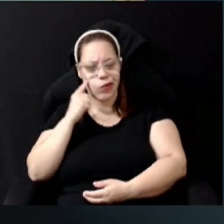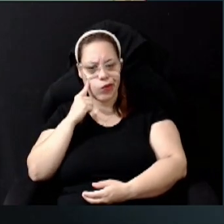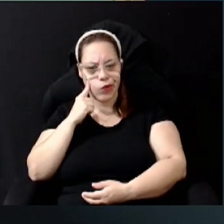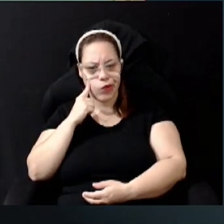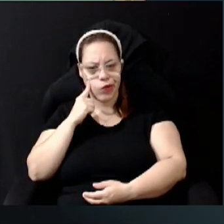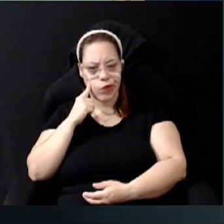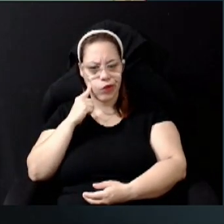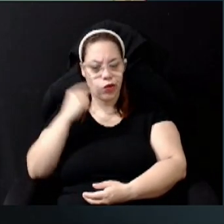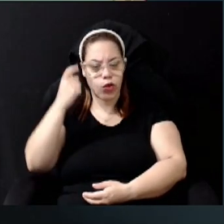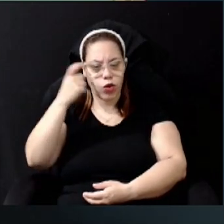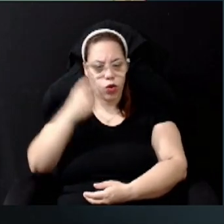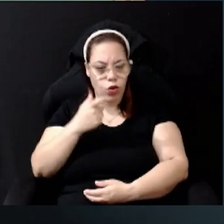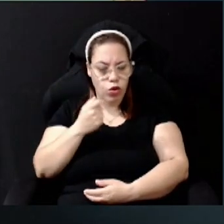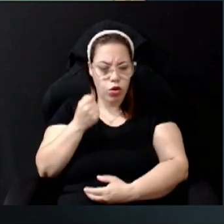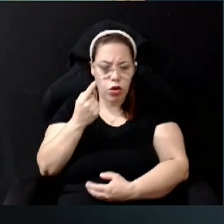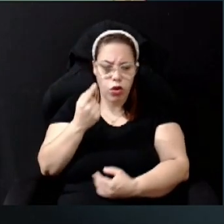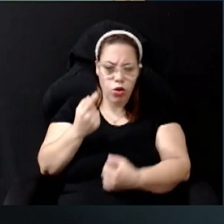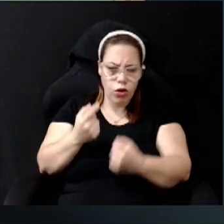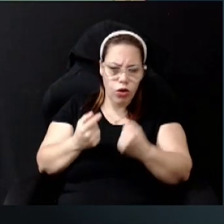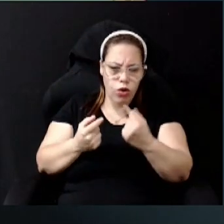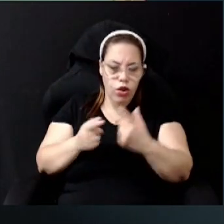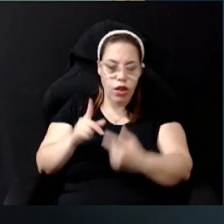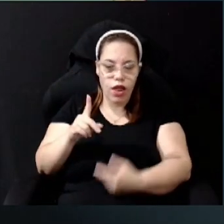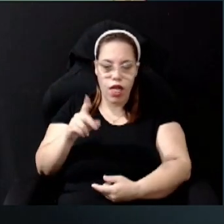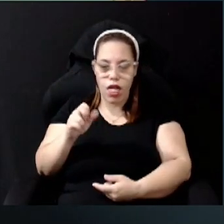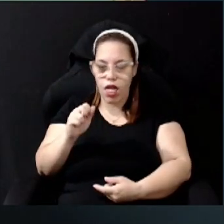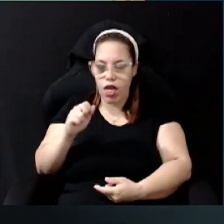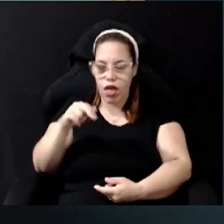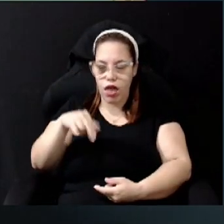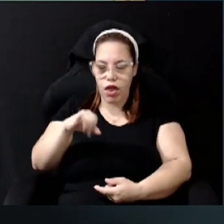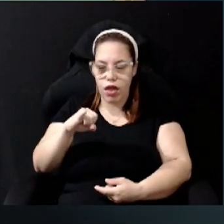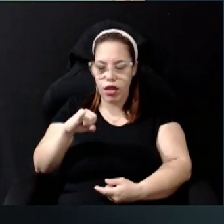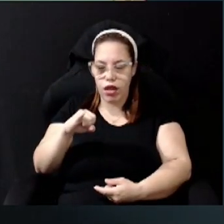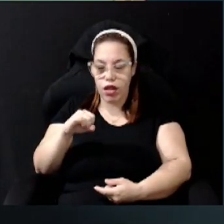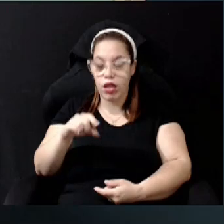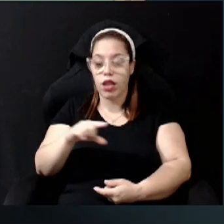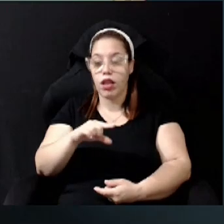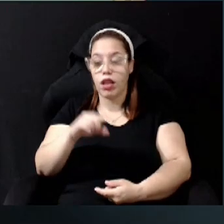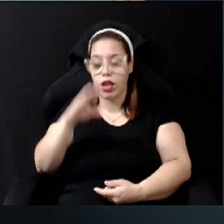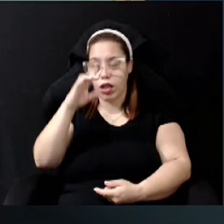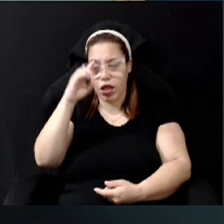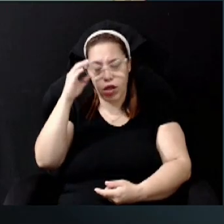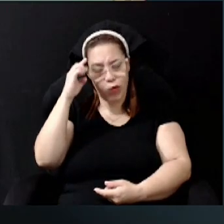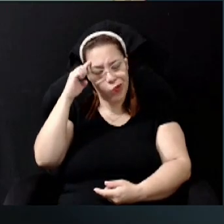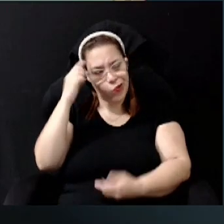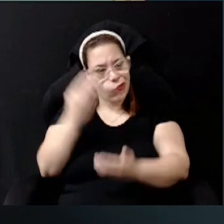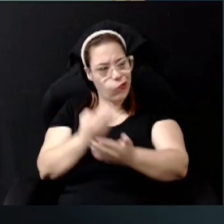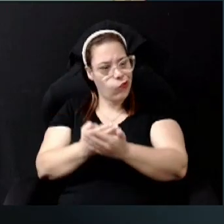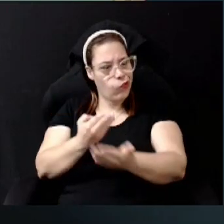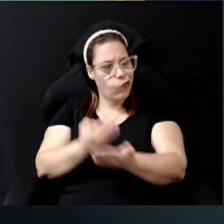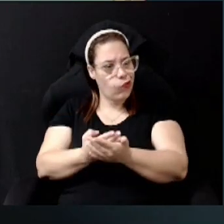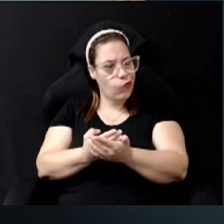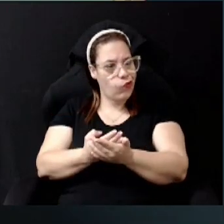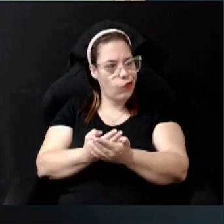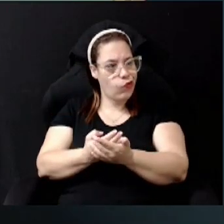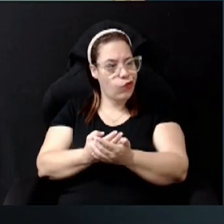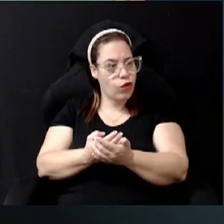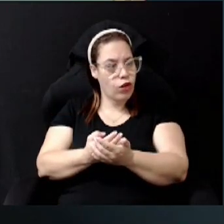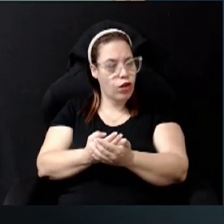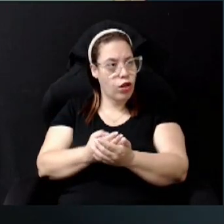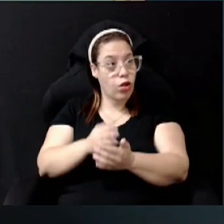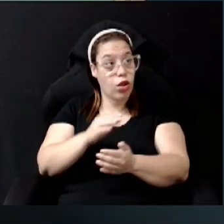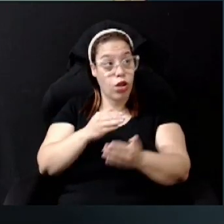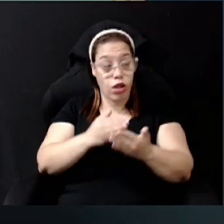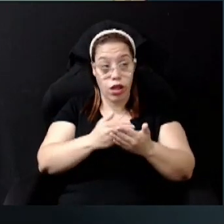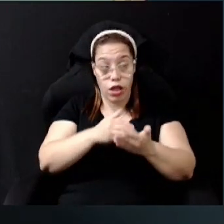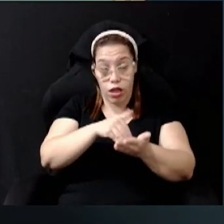alguma coisa. Essa Dani estuda um dia deixar o CLT e ser a empresária o